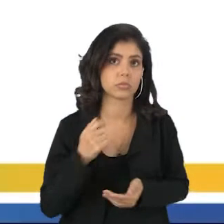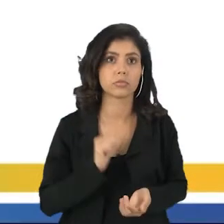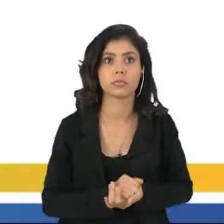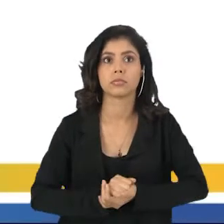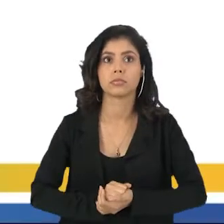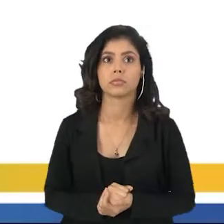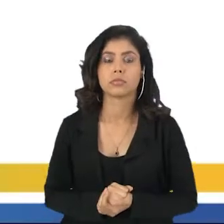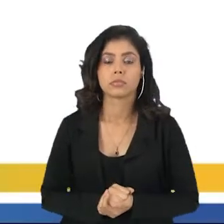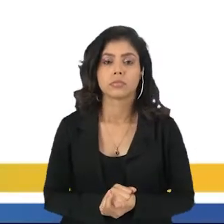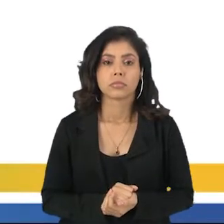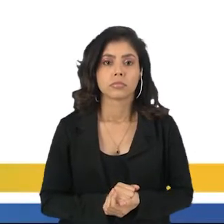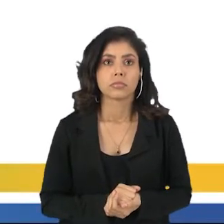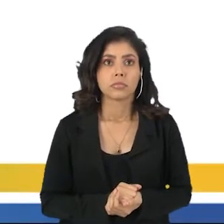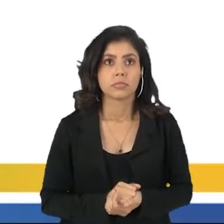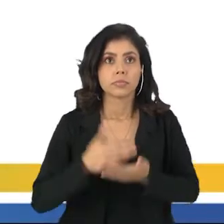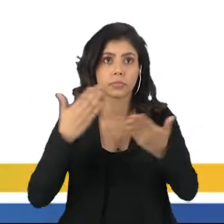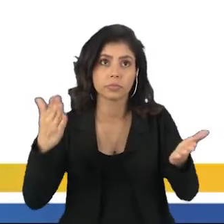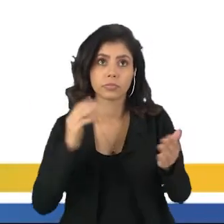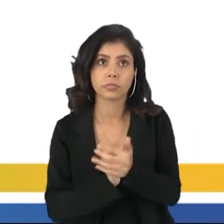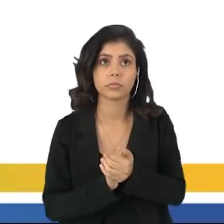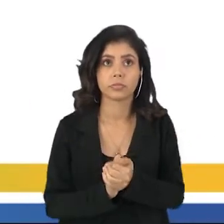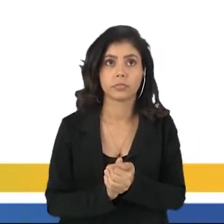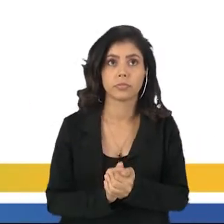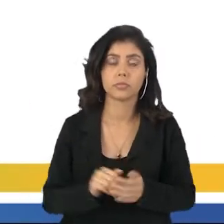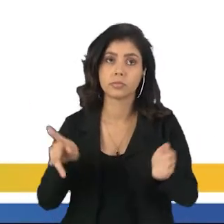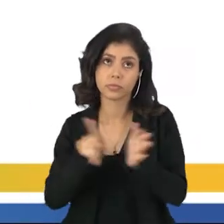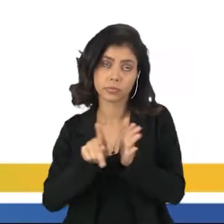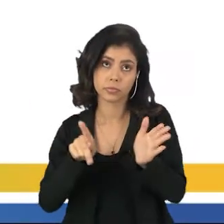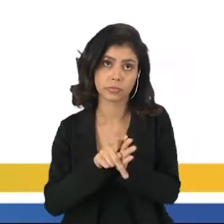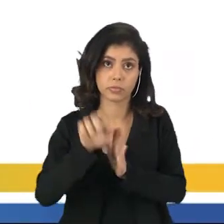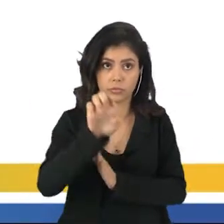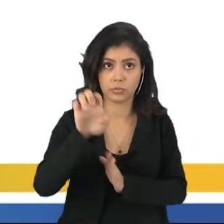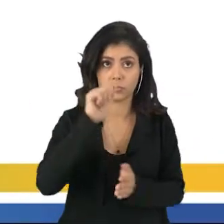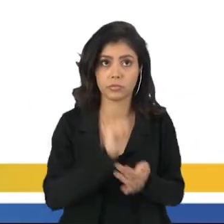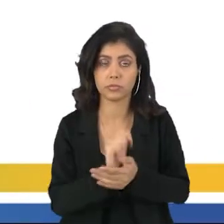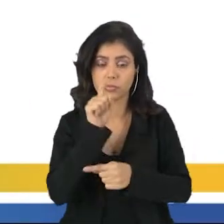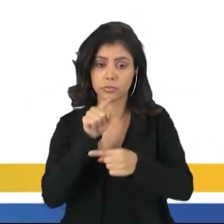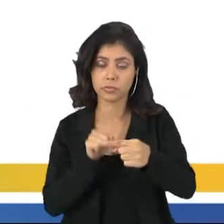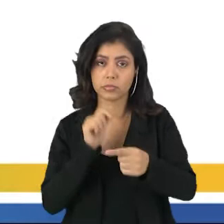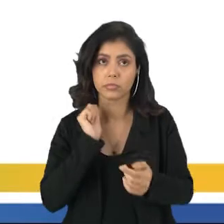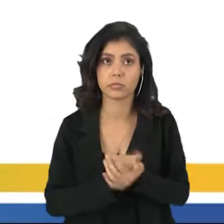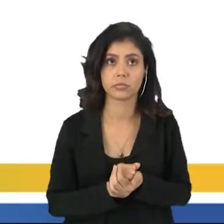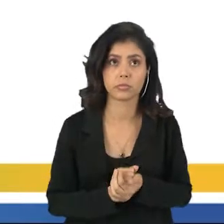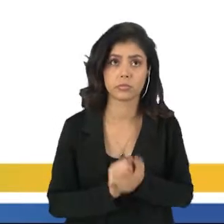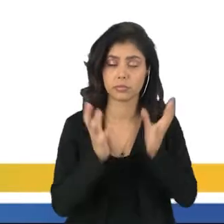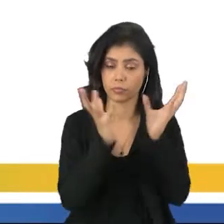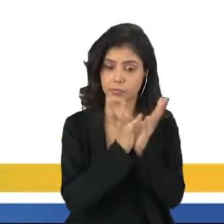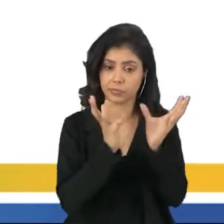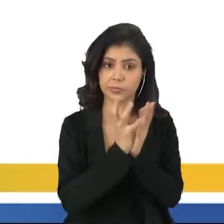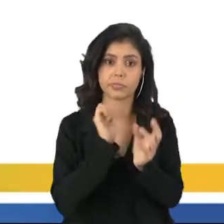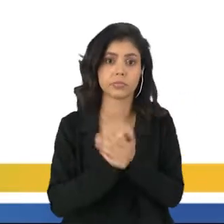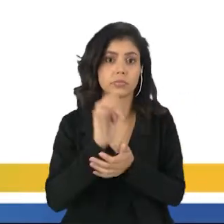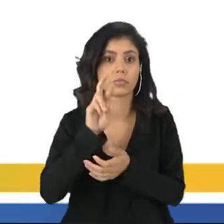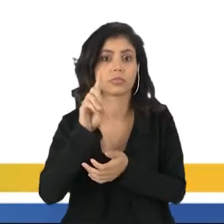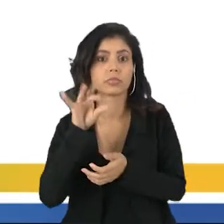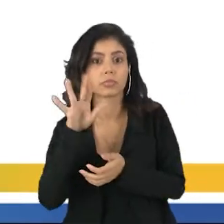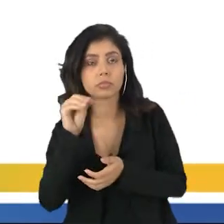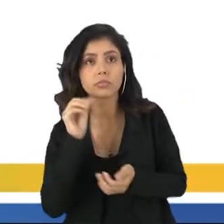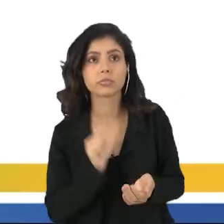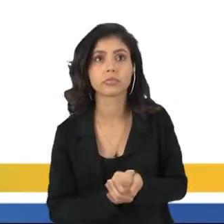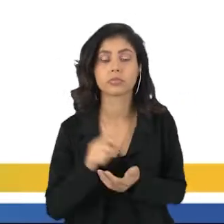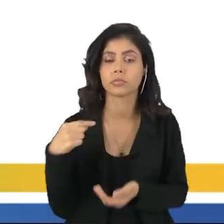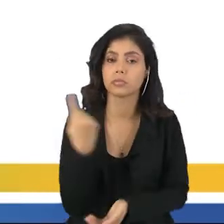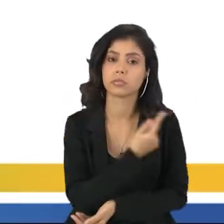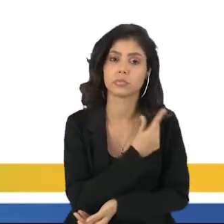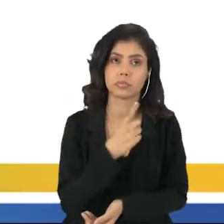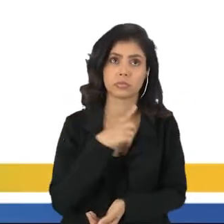mundo. Na sequência, nós temos o seguinte, a Europa também está dividida em grupos étnicos. Então, nós